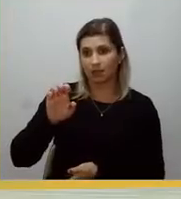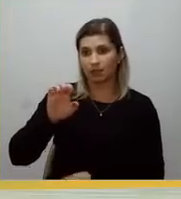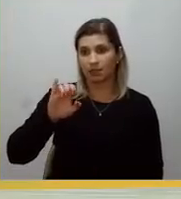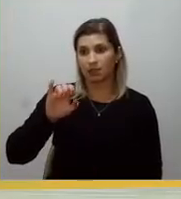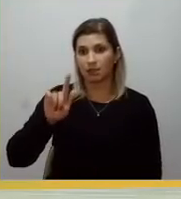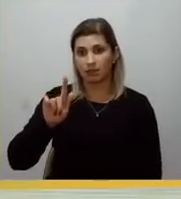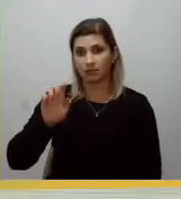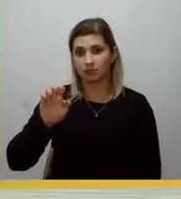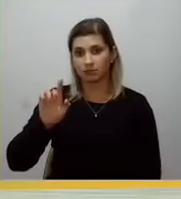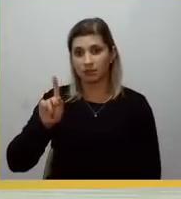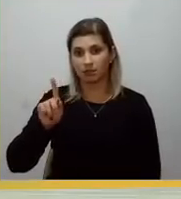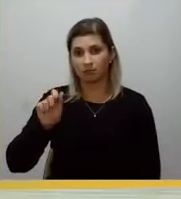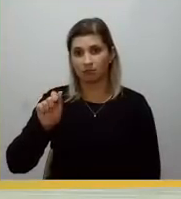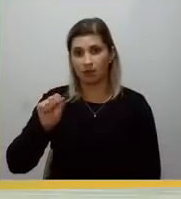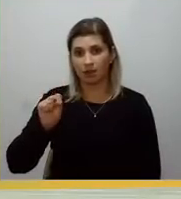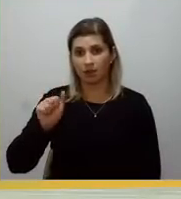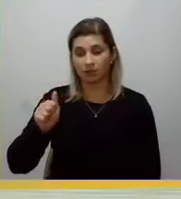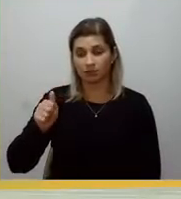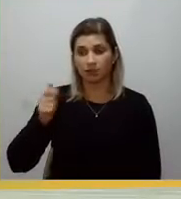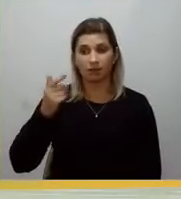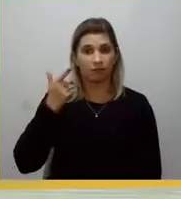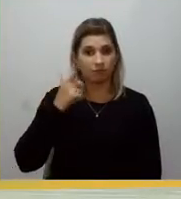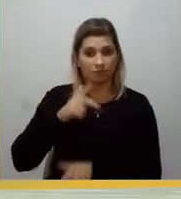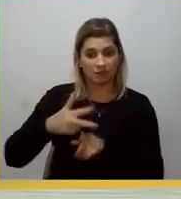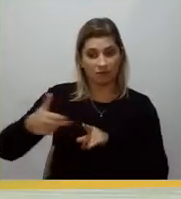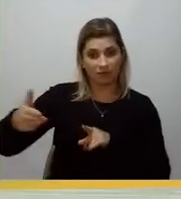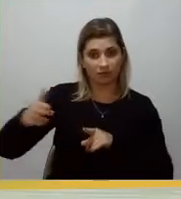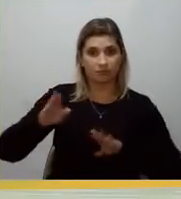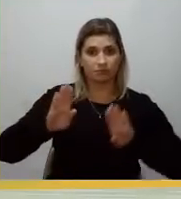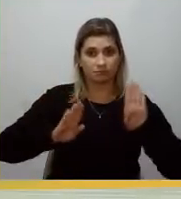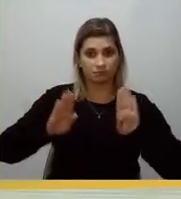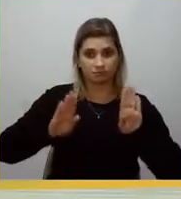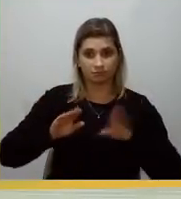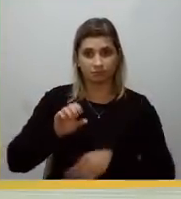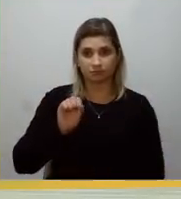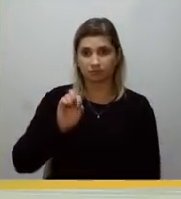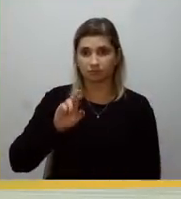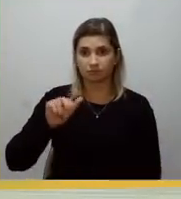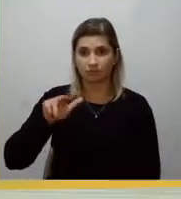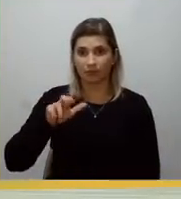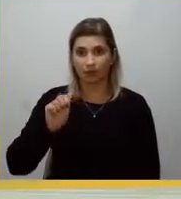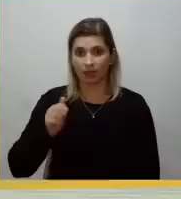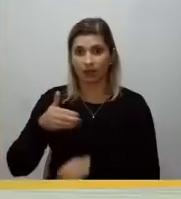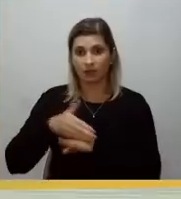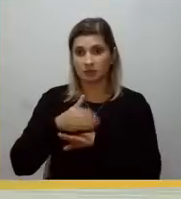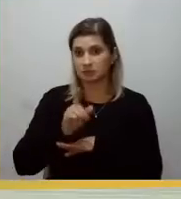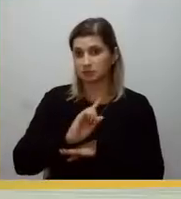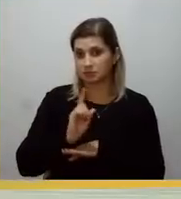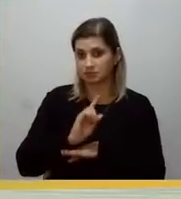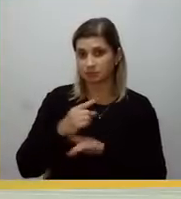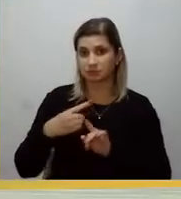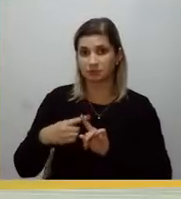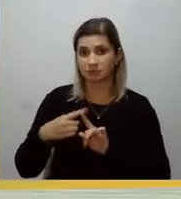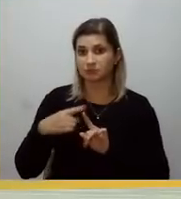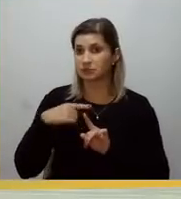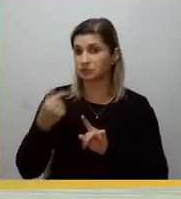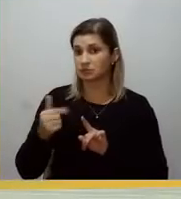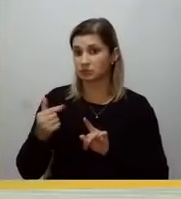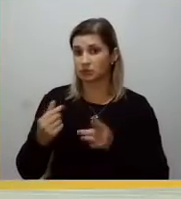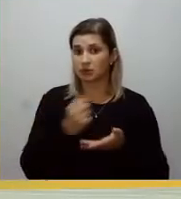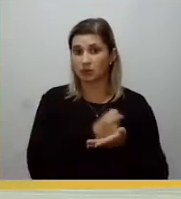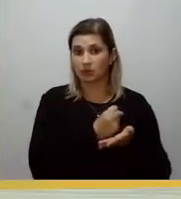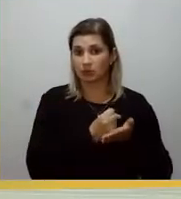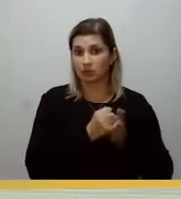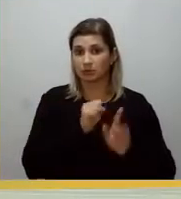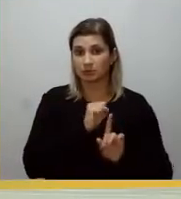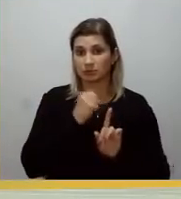após muita força, vencendo a licitação. A Serrana não participou desse processo, porque, inclusive, ela não previa no contrato social o serviço de